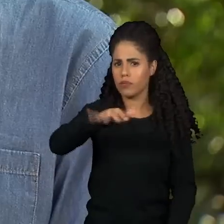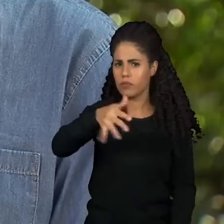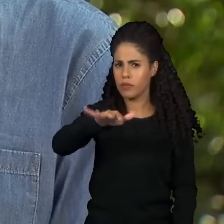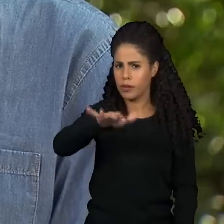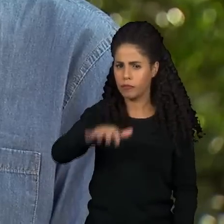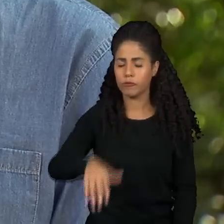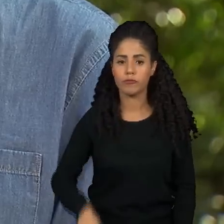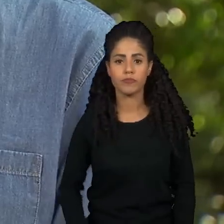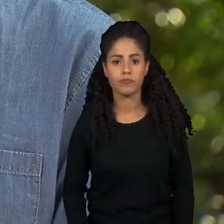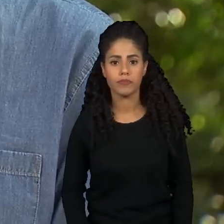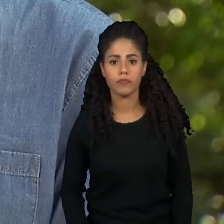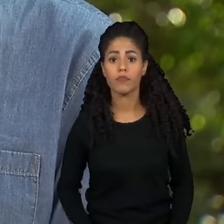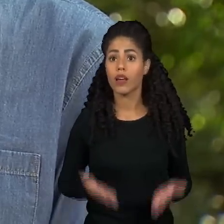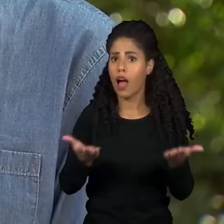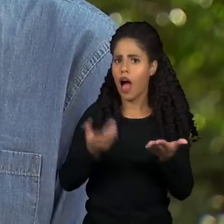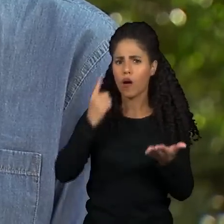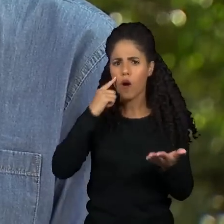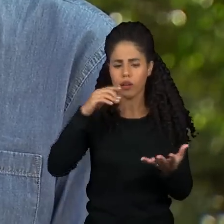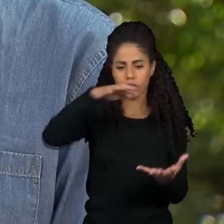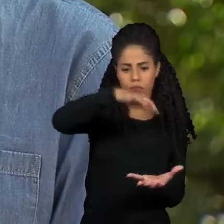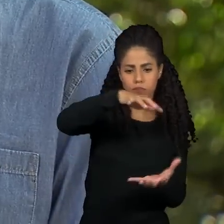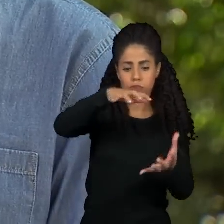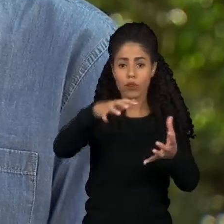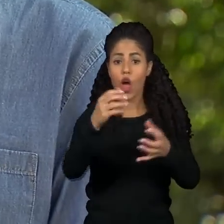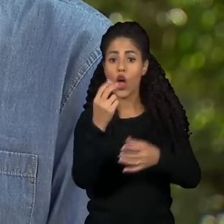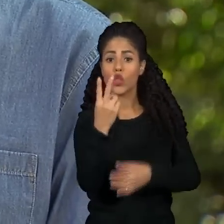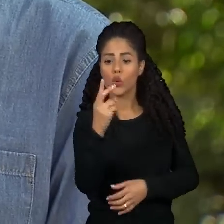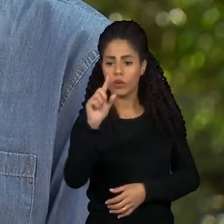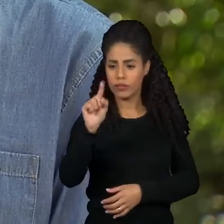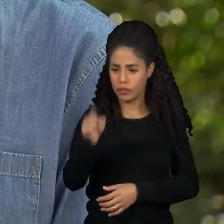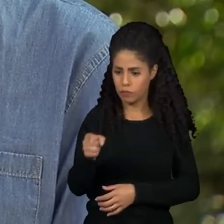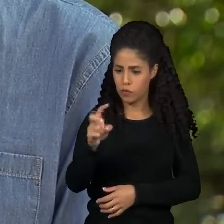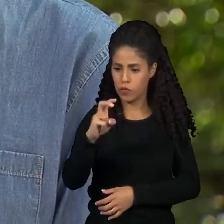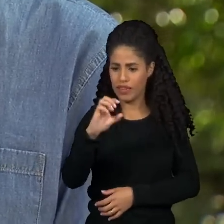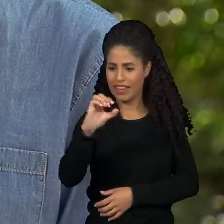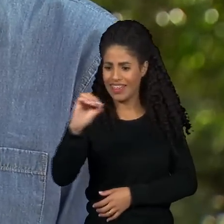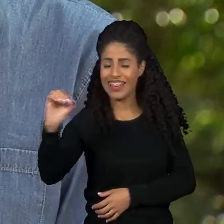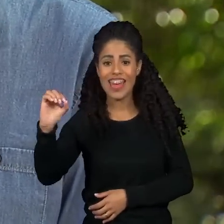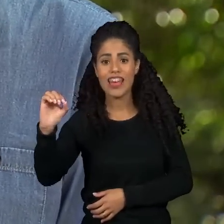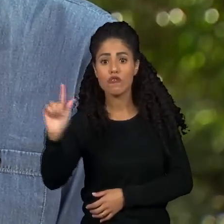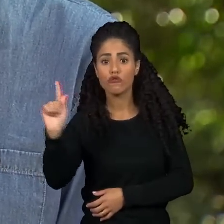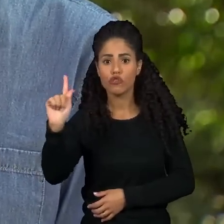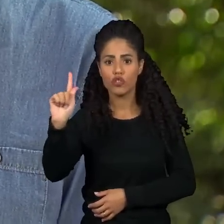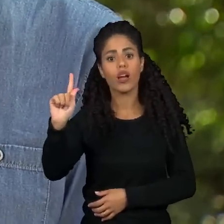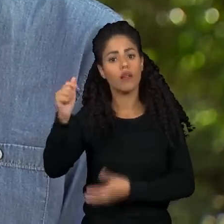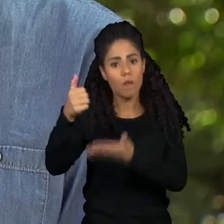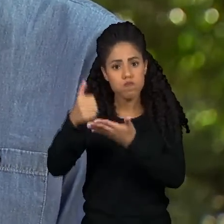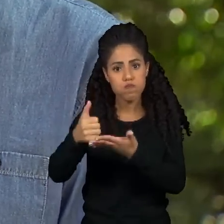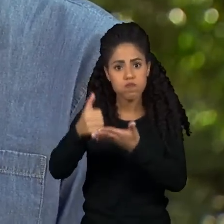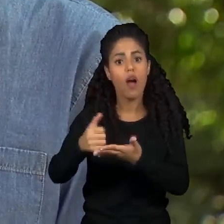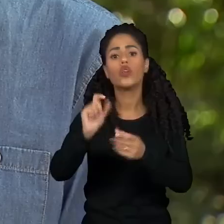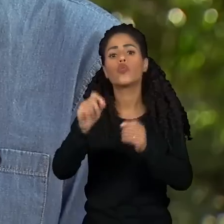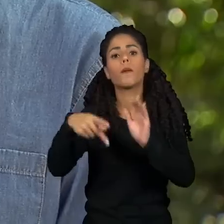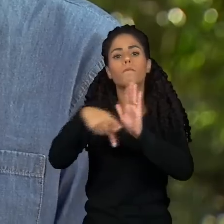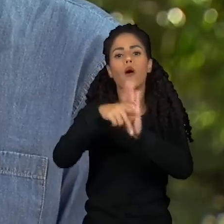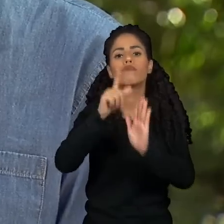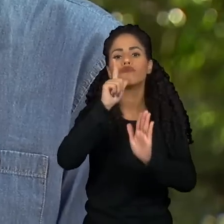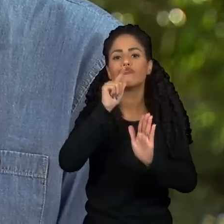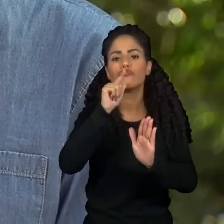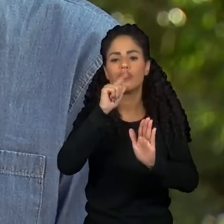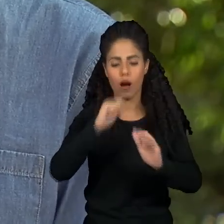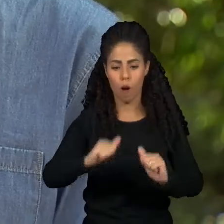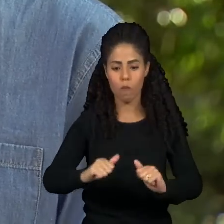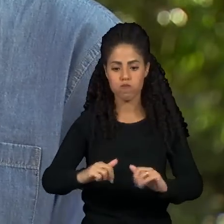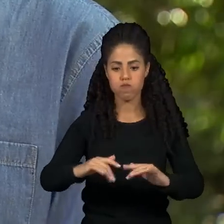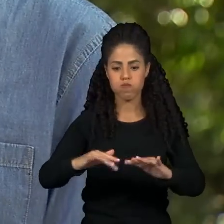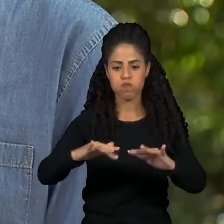Foram movimentados cerca de 2.500 gigatoneladas de água retirada de aquíferos e que acaba no